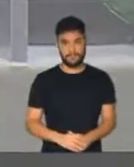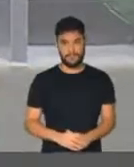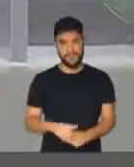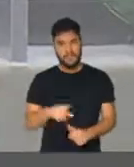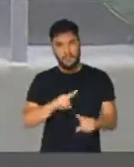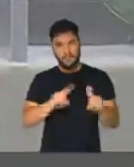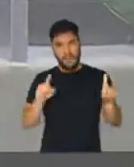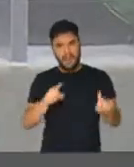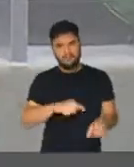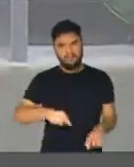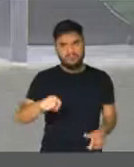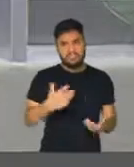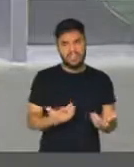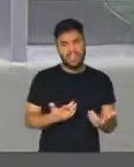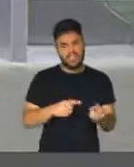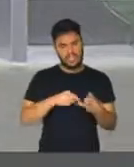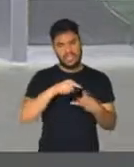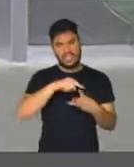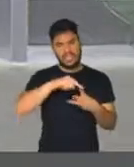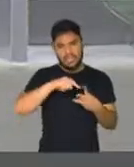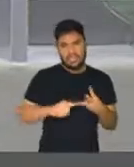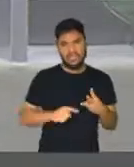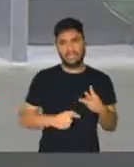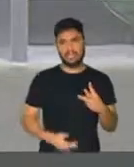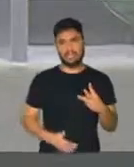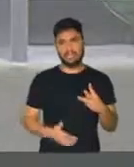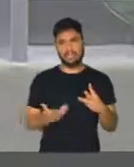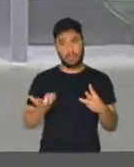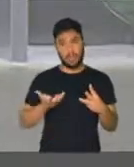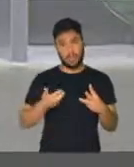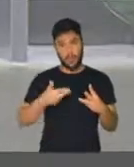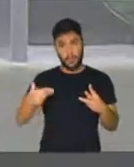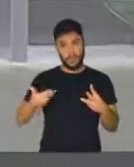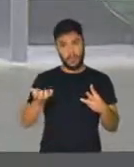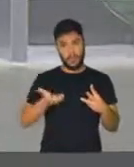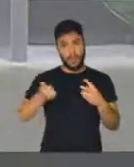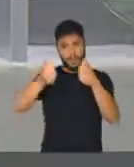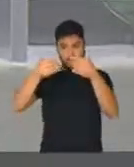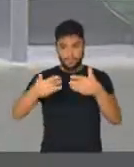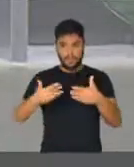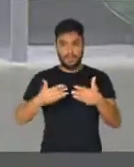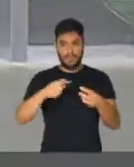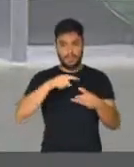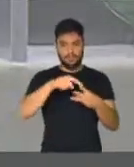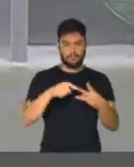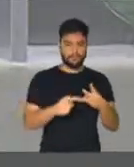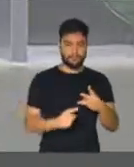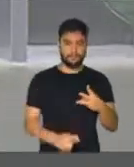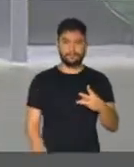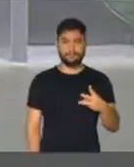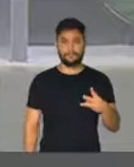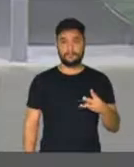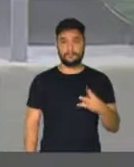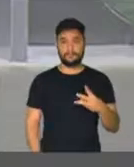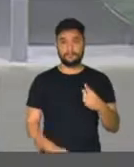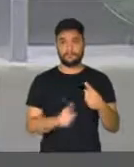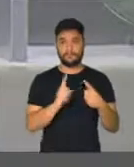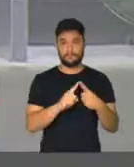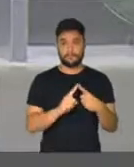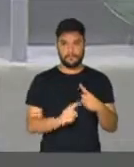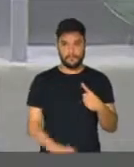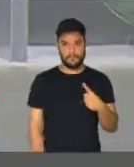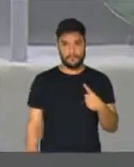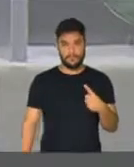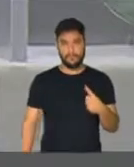Pasmem, senhores, 3 aspectos que eu quero trazer aqui em relação a essa denúncia. O